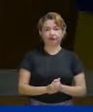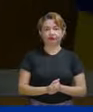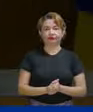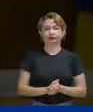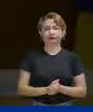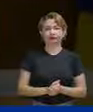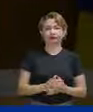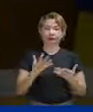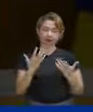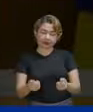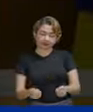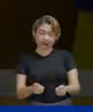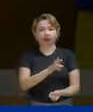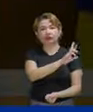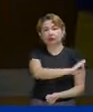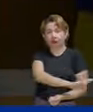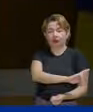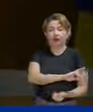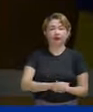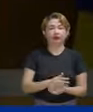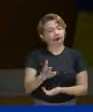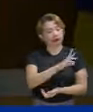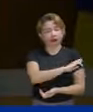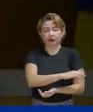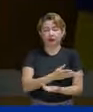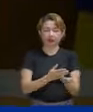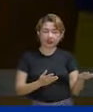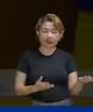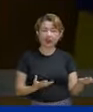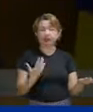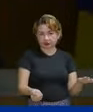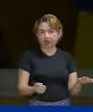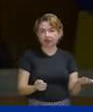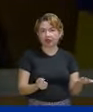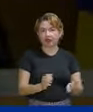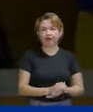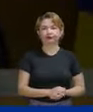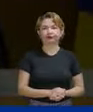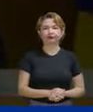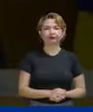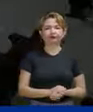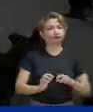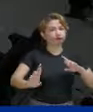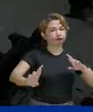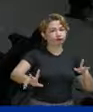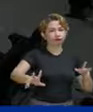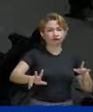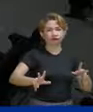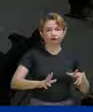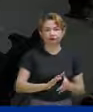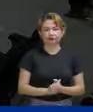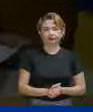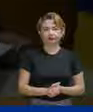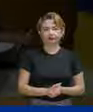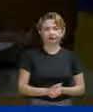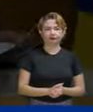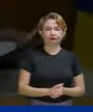ou acolhimento. Vossa Excelência rejeitou e eles acolheram. Ok? Tinha um acordo.